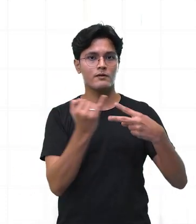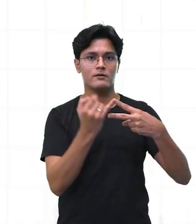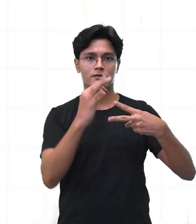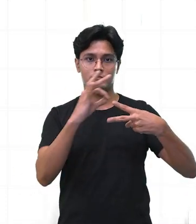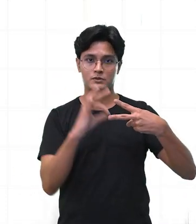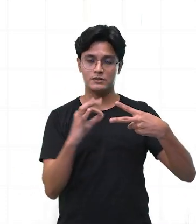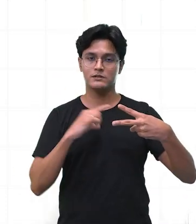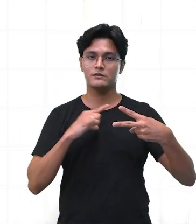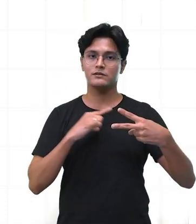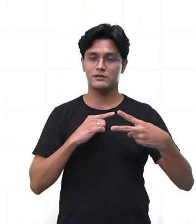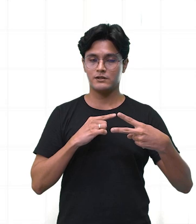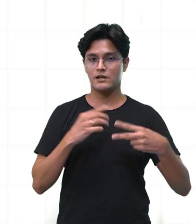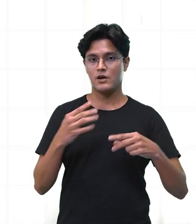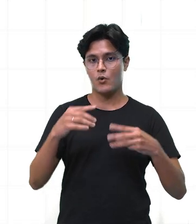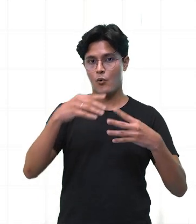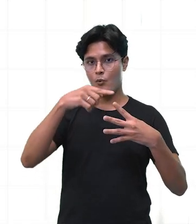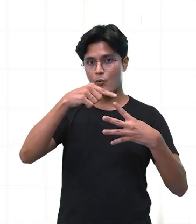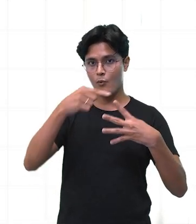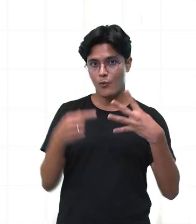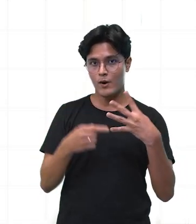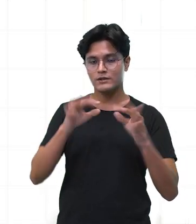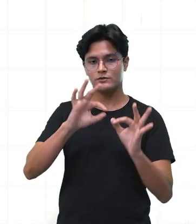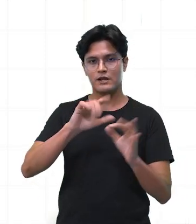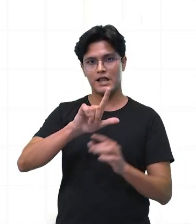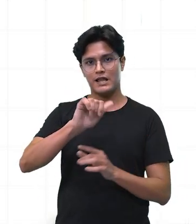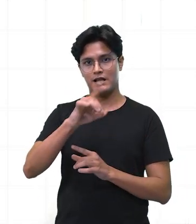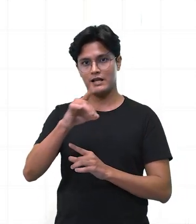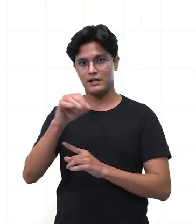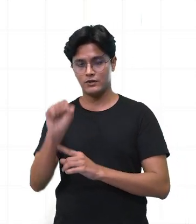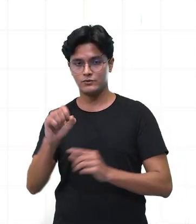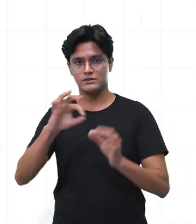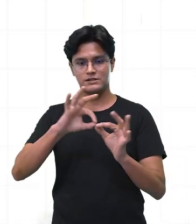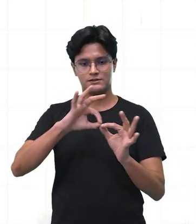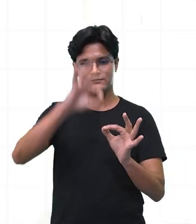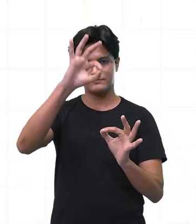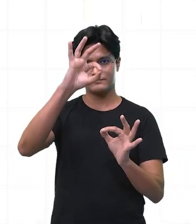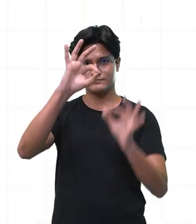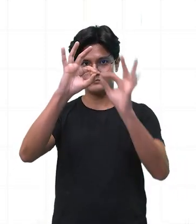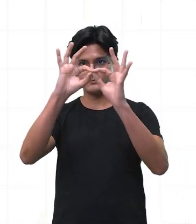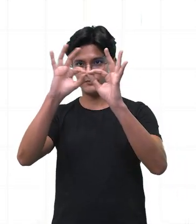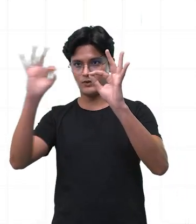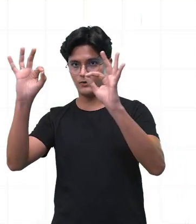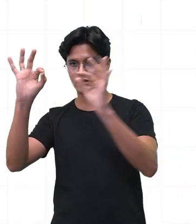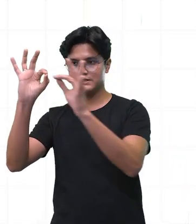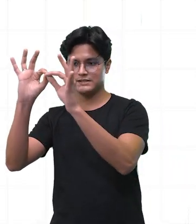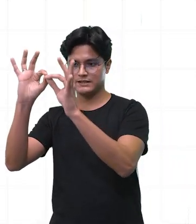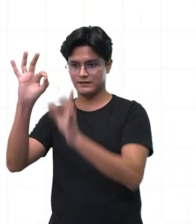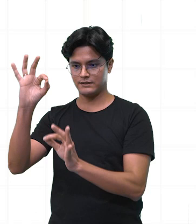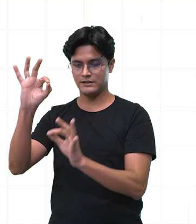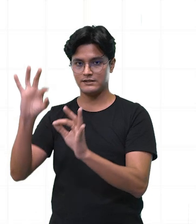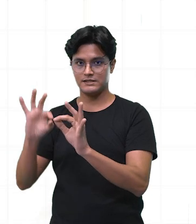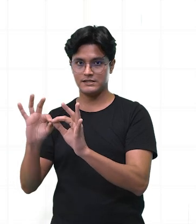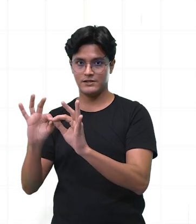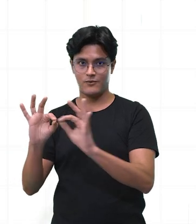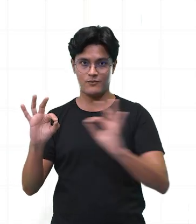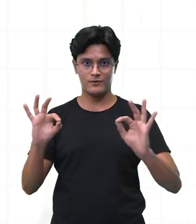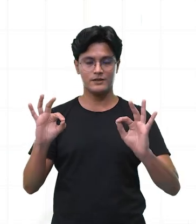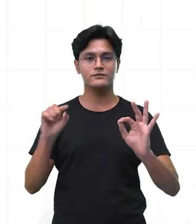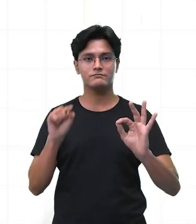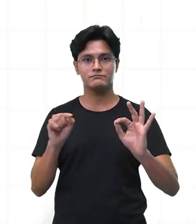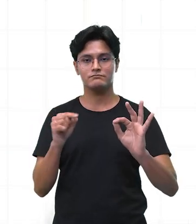Polígono que possui 4 lados, né? E esses lados eles são